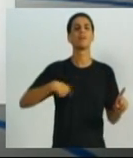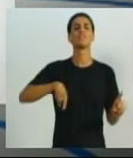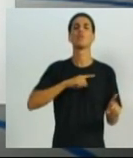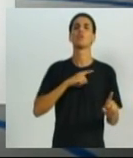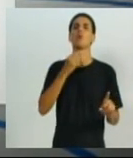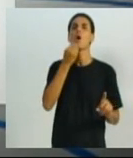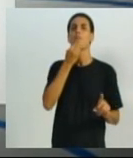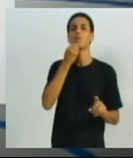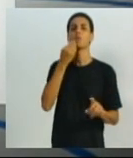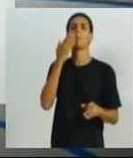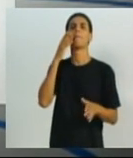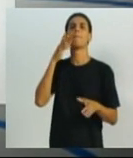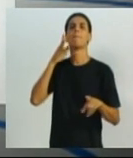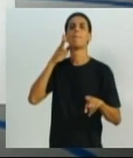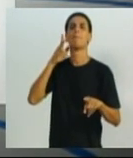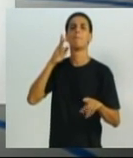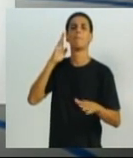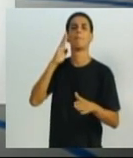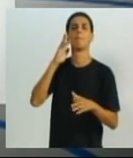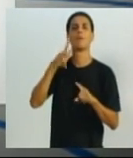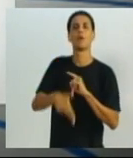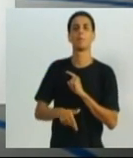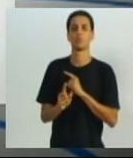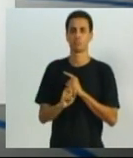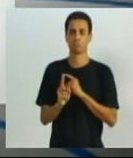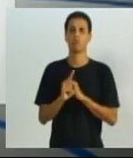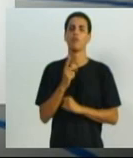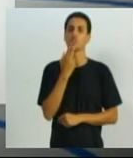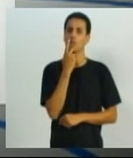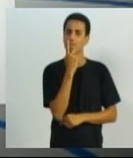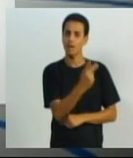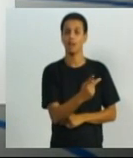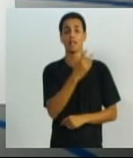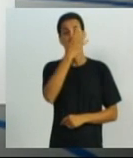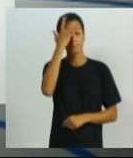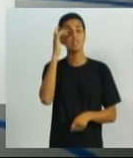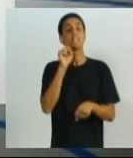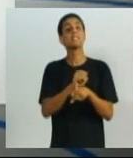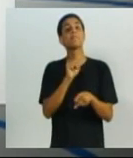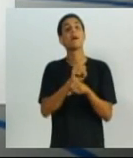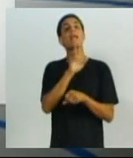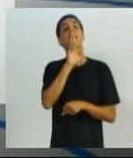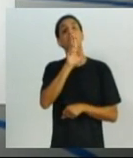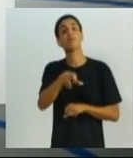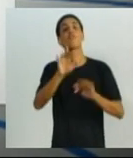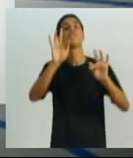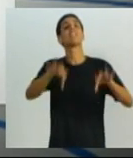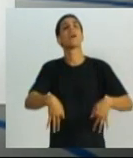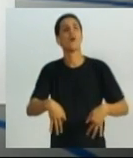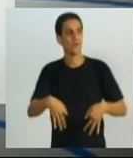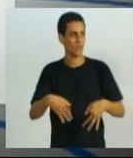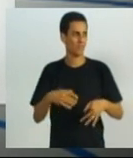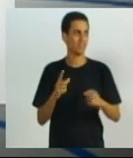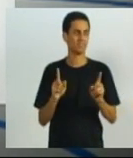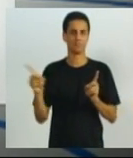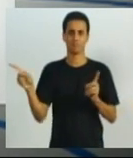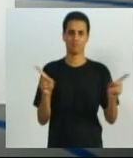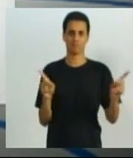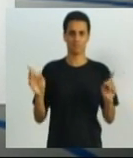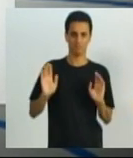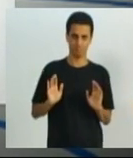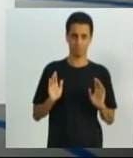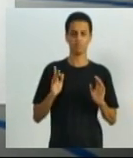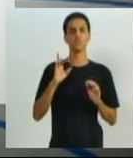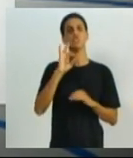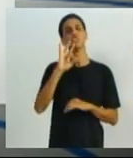na totalidade, nós estamos dizendo aqui que quem quiser fazer carreata, espere o resultado final da eleição e daí faça. Um para um lado, outro para o outro, e outro para o outro, e faça aquele